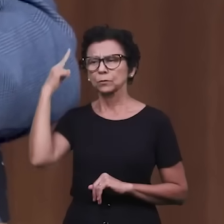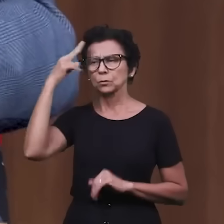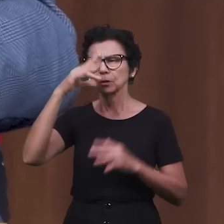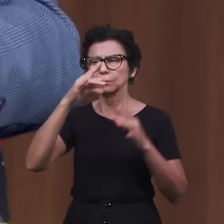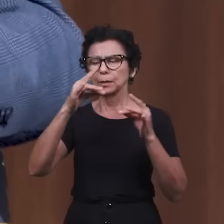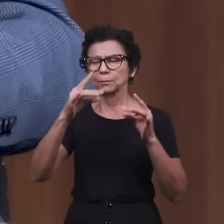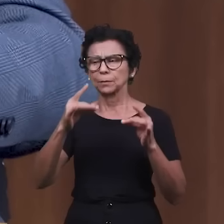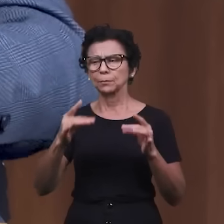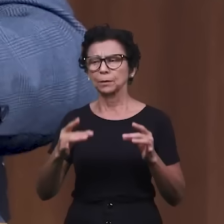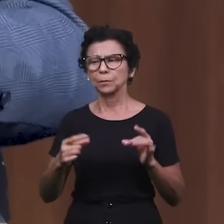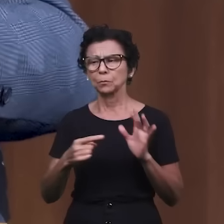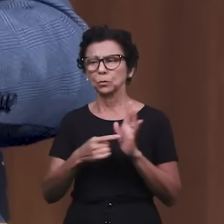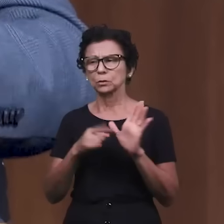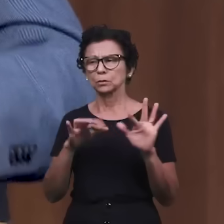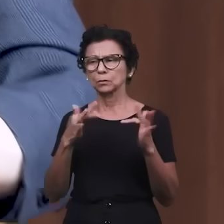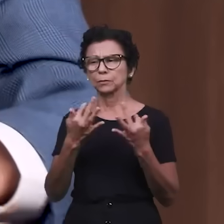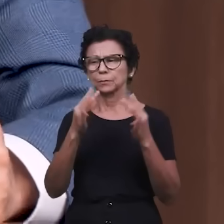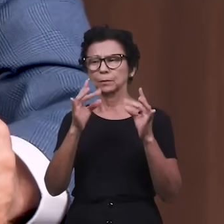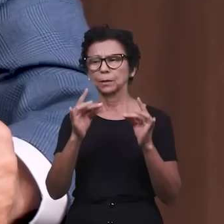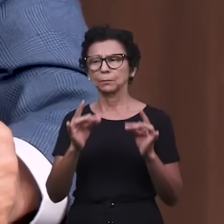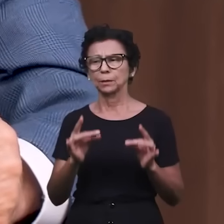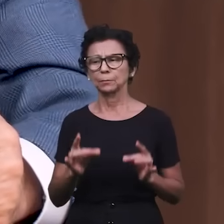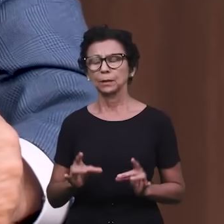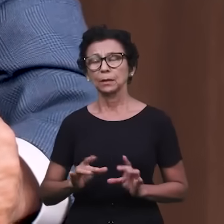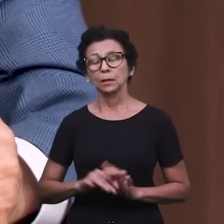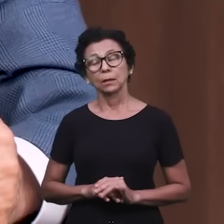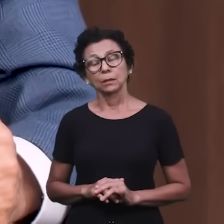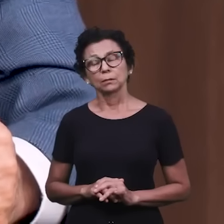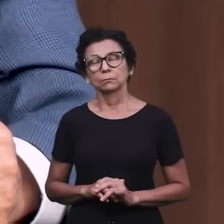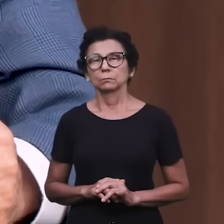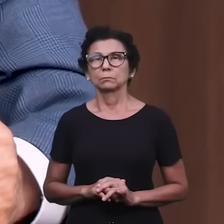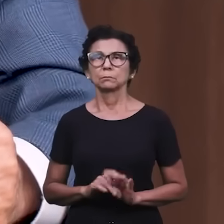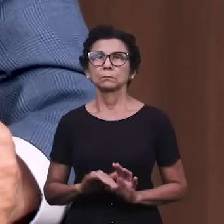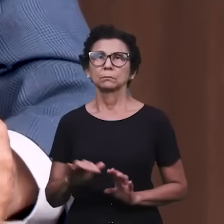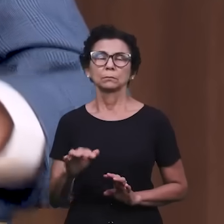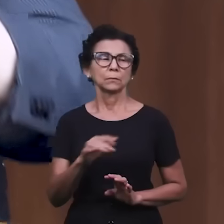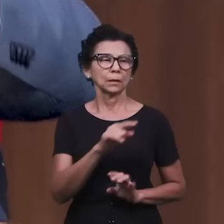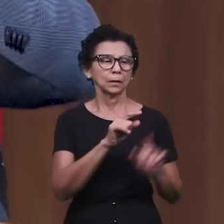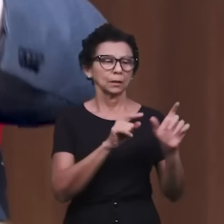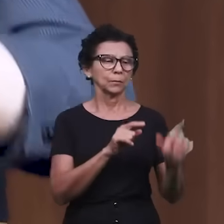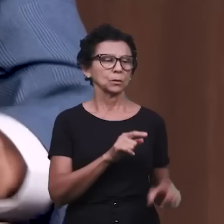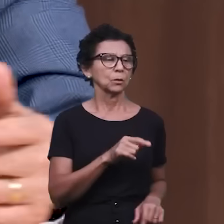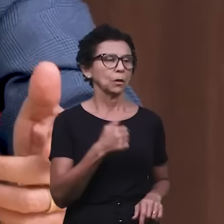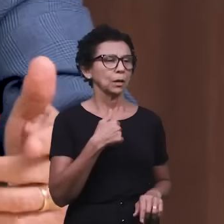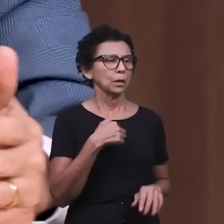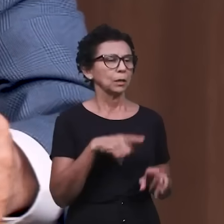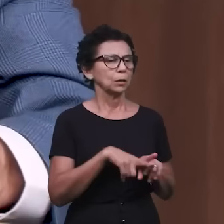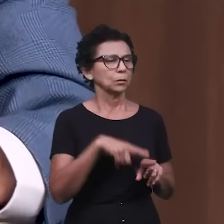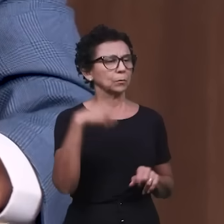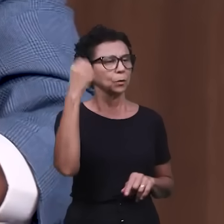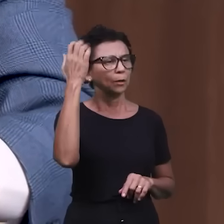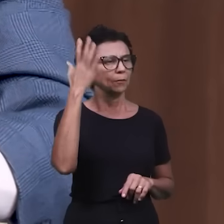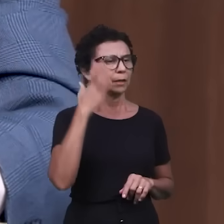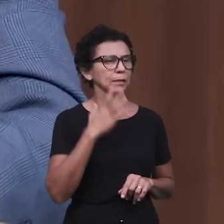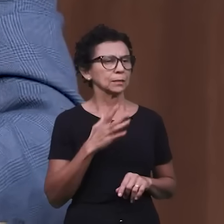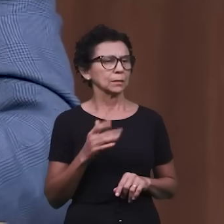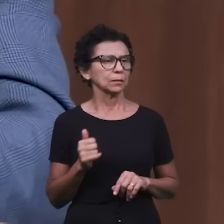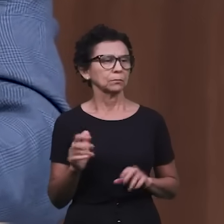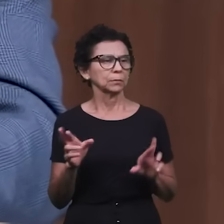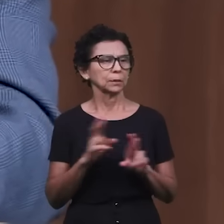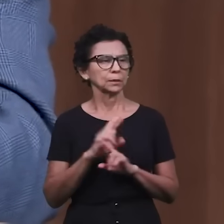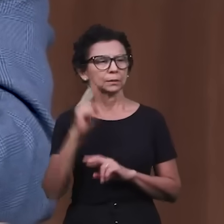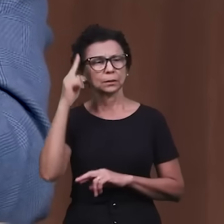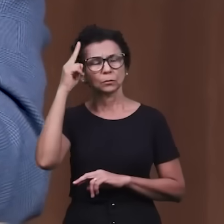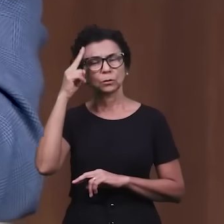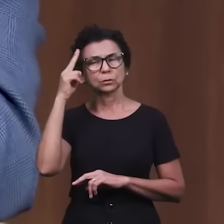uma situação da família, assim. A senhora disse, eu tive também uma revelação baseada nesse sonho, uma visão. Aí você vai